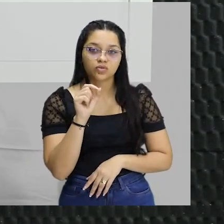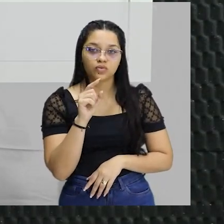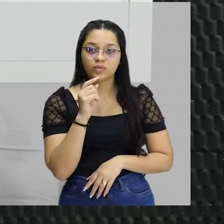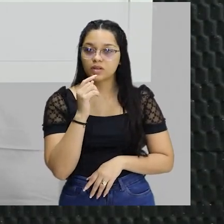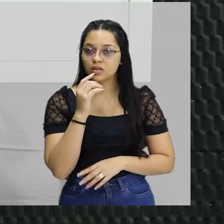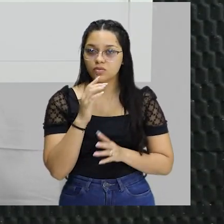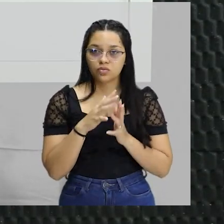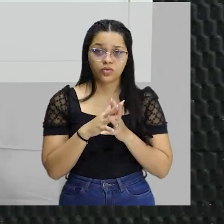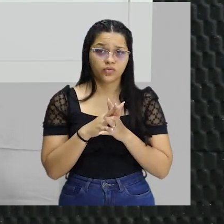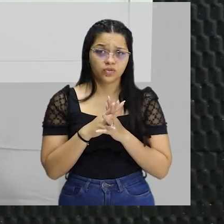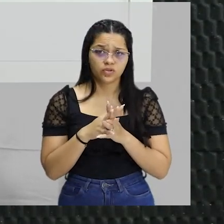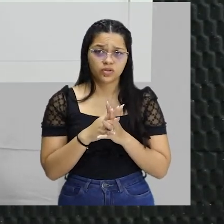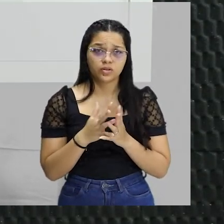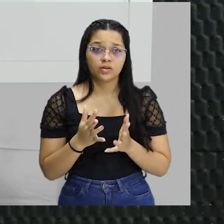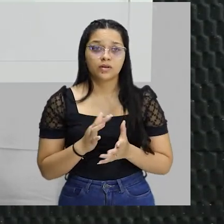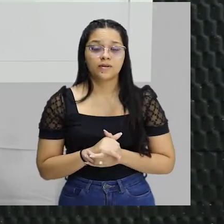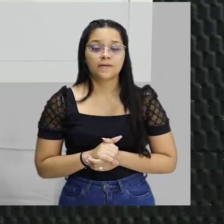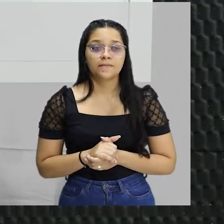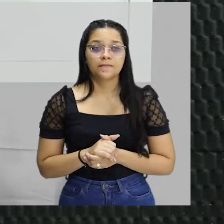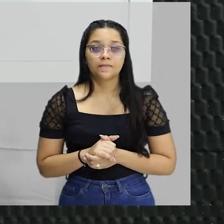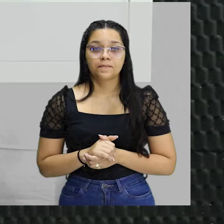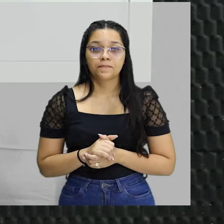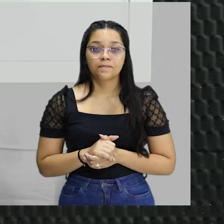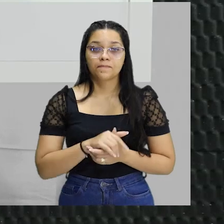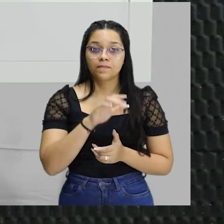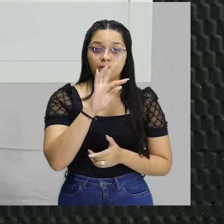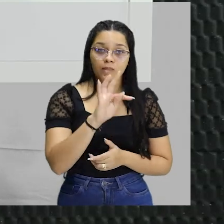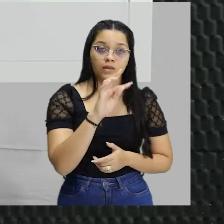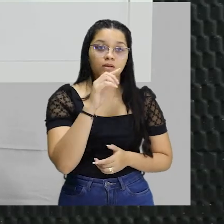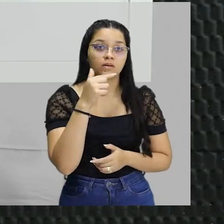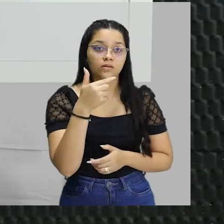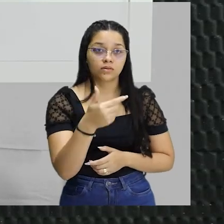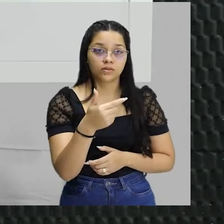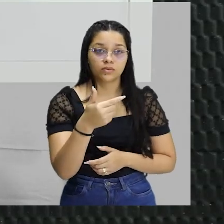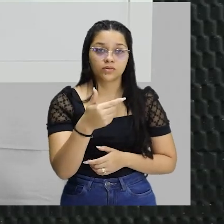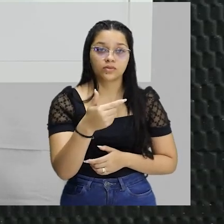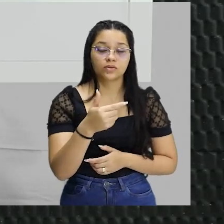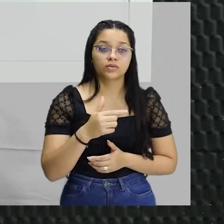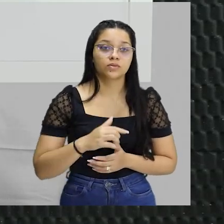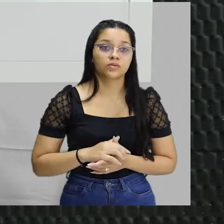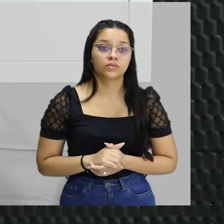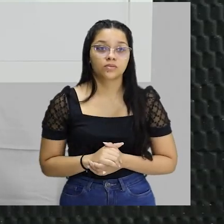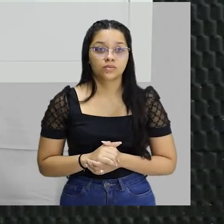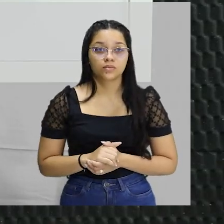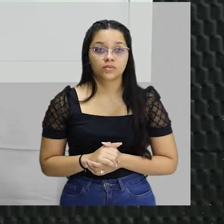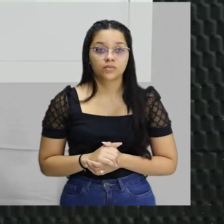confundir. Tem que chamar T2 de